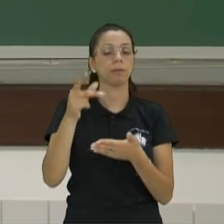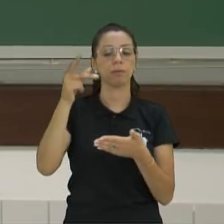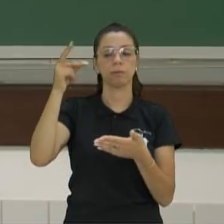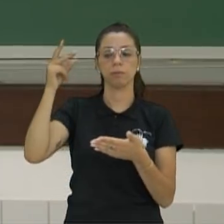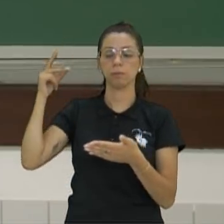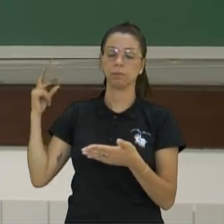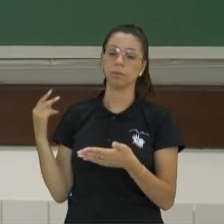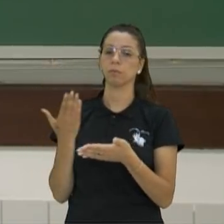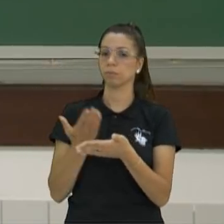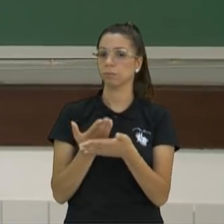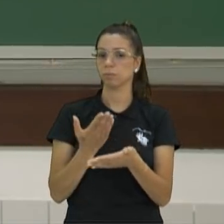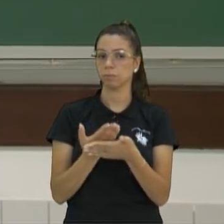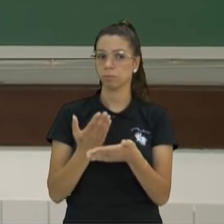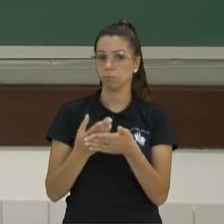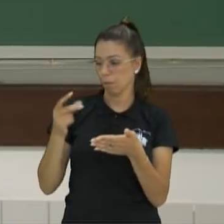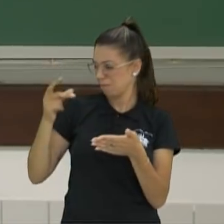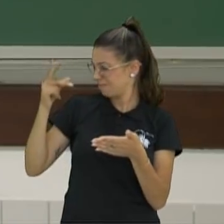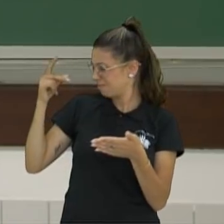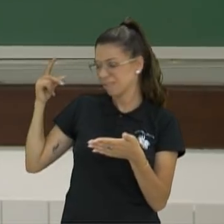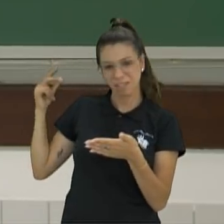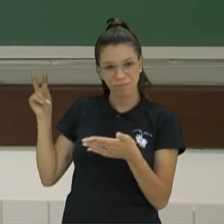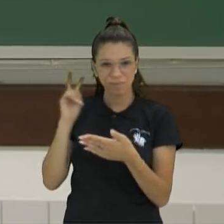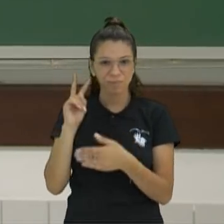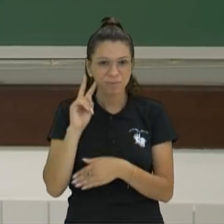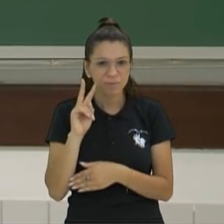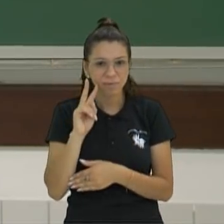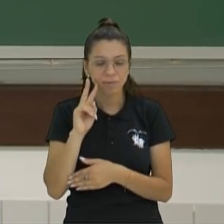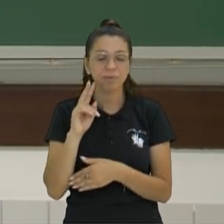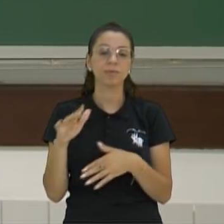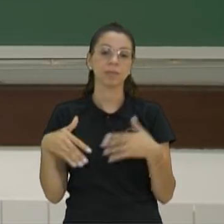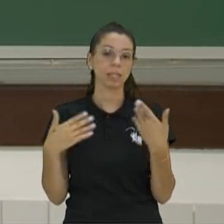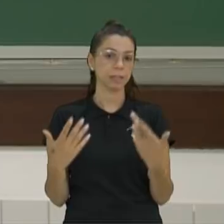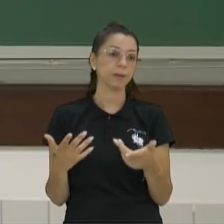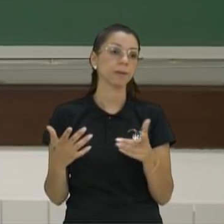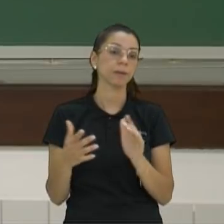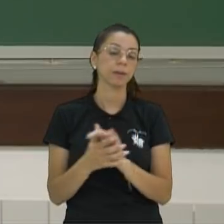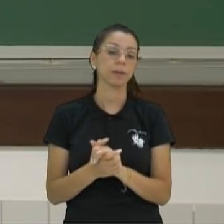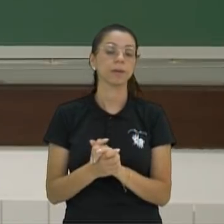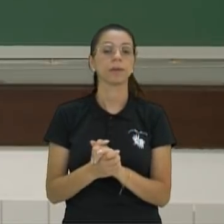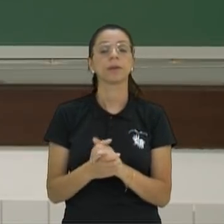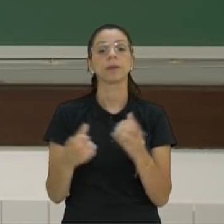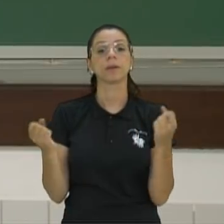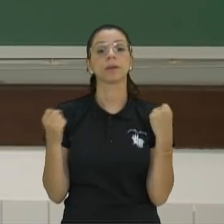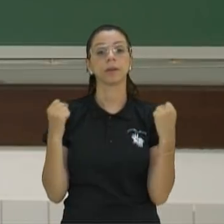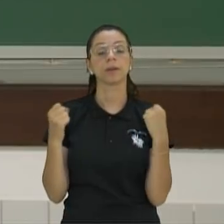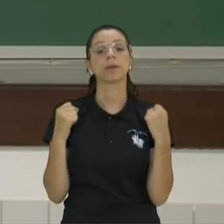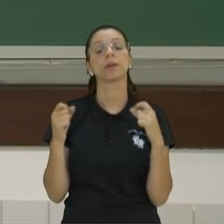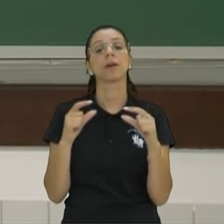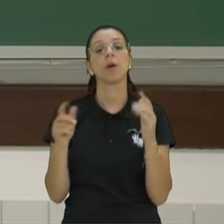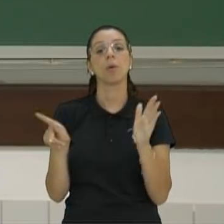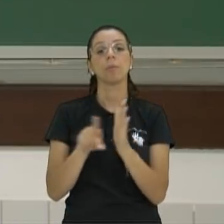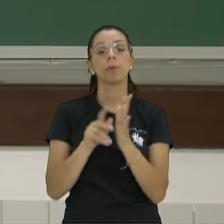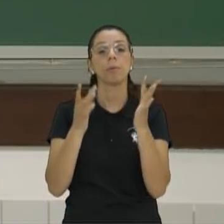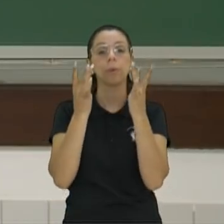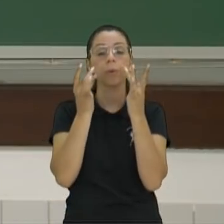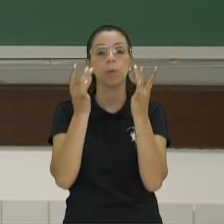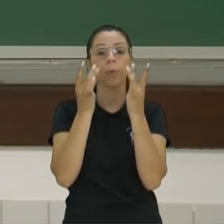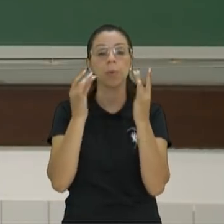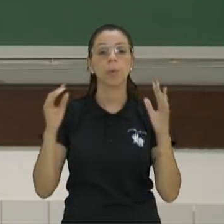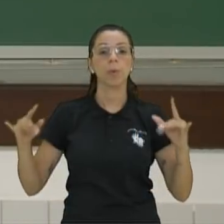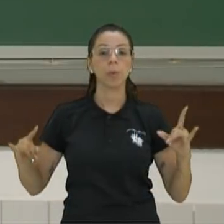do slackline bem lá atrás, vocês lembram? Quando a gente falou da ginástica circense, quando a gente